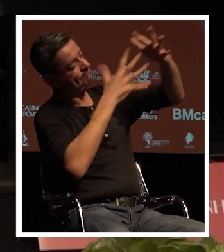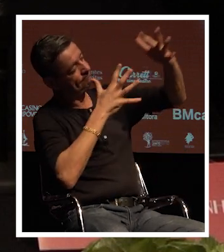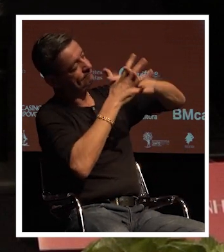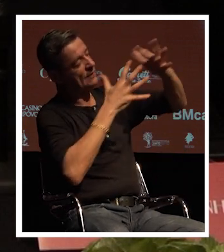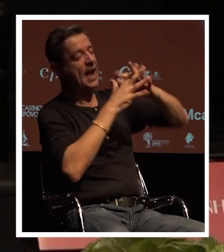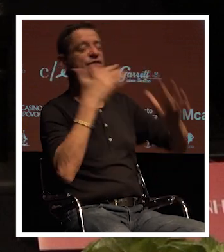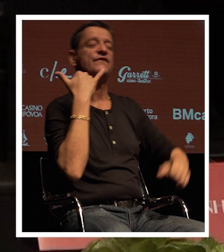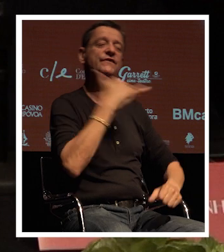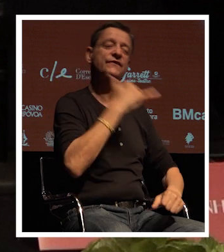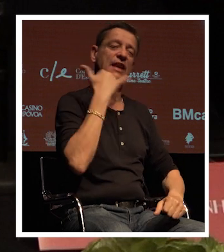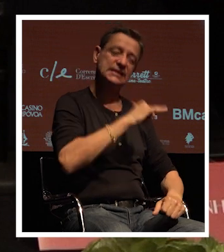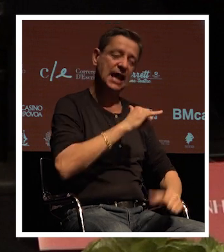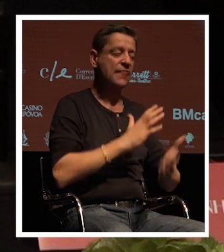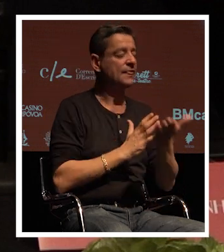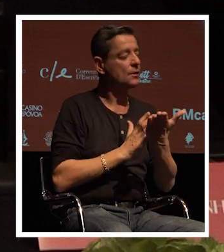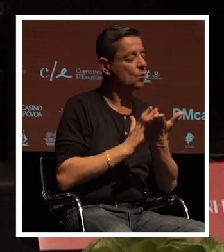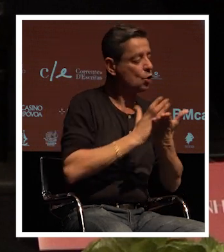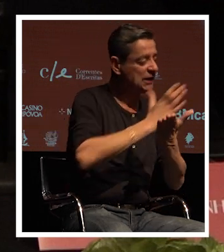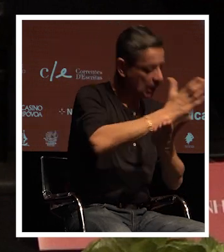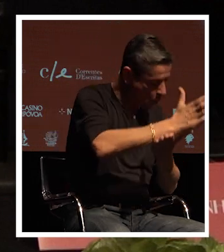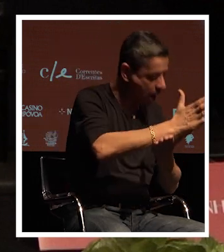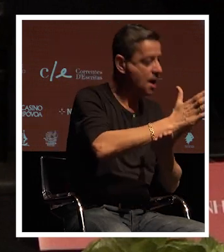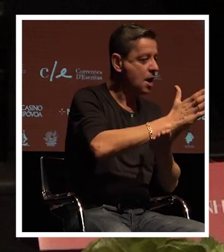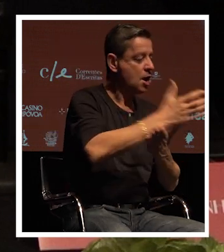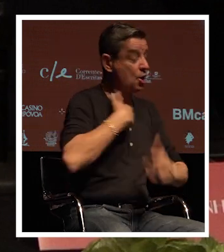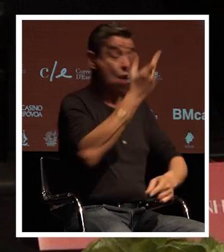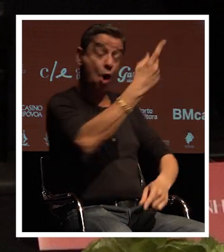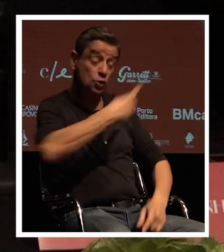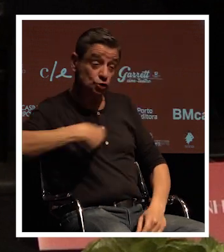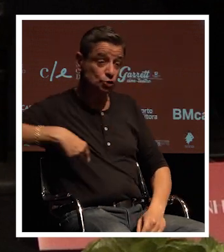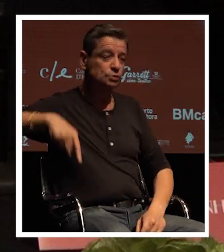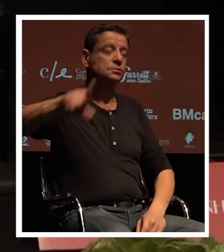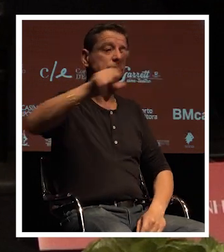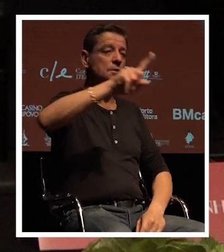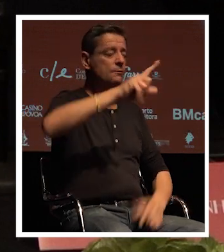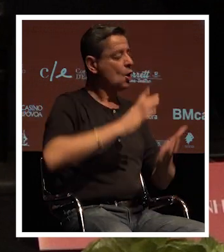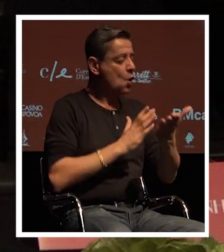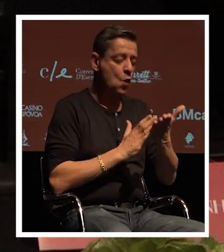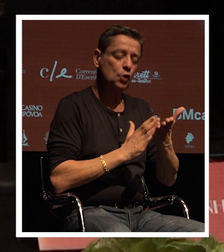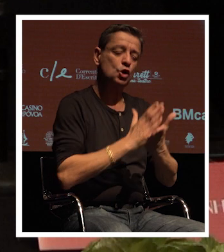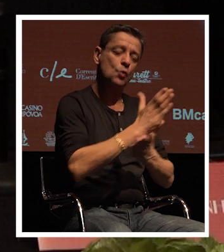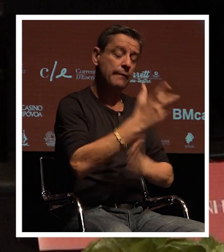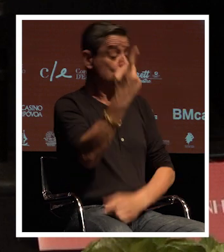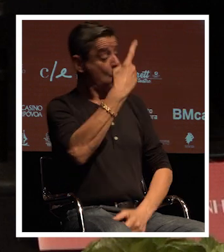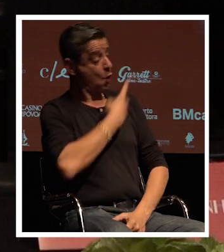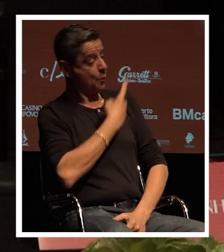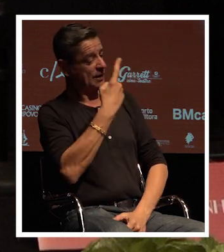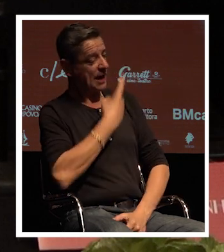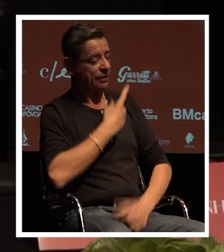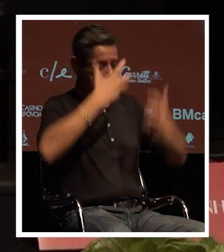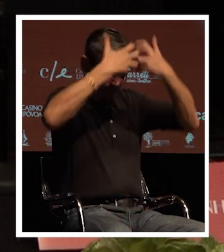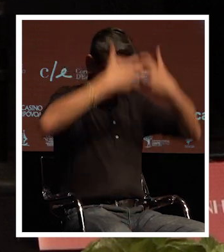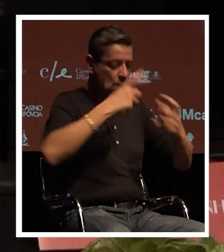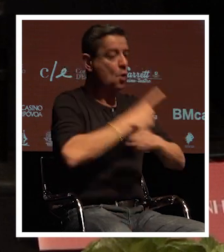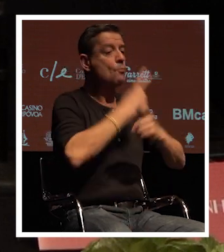felicidade contínua e permanente e nós continuamos intrigados questionando